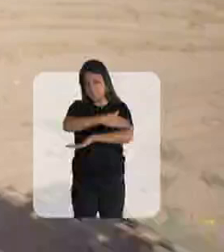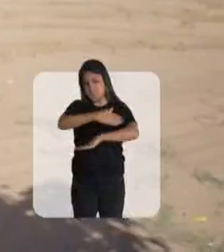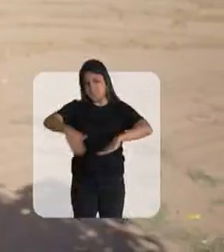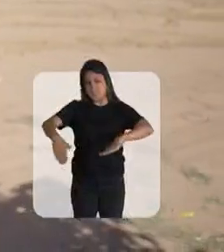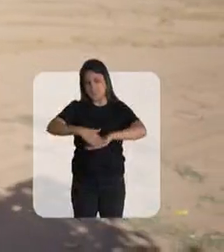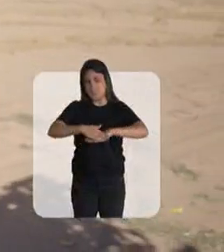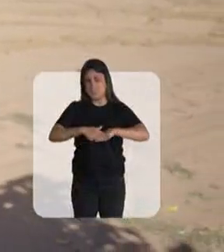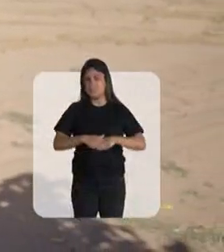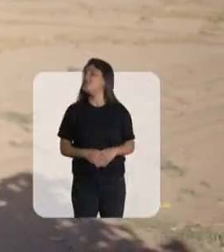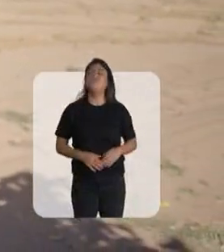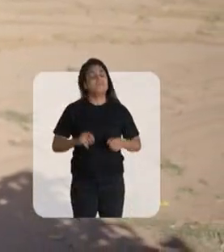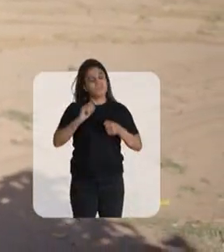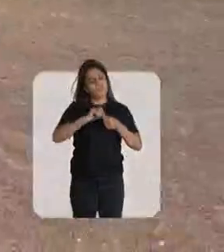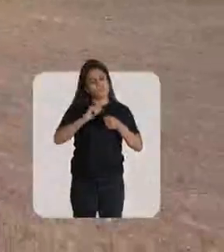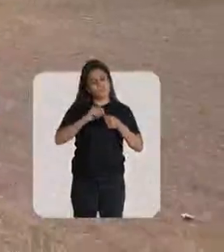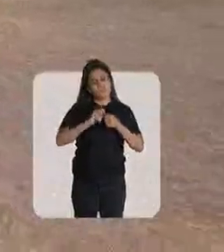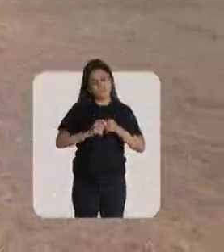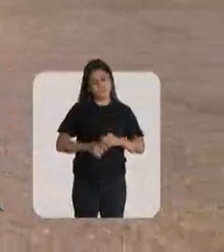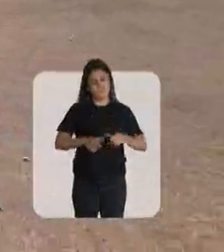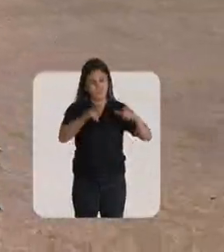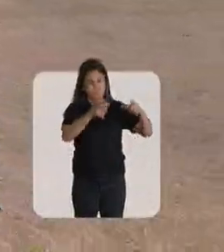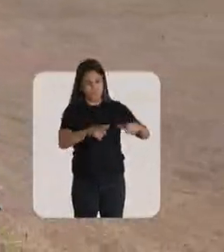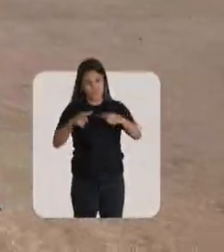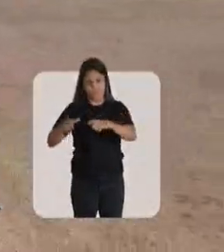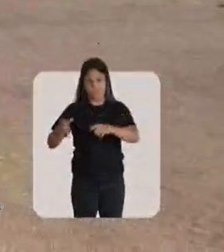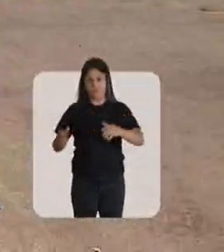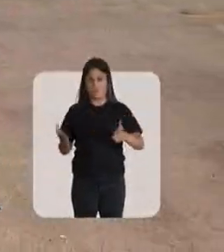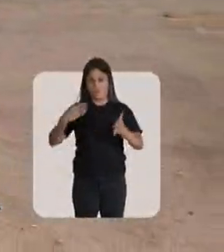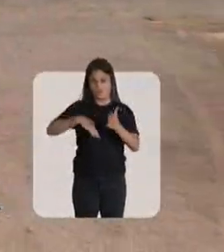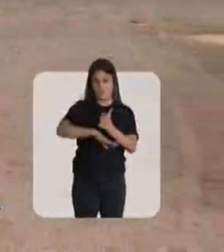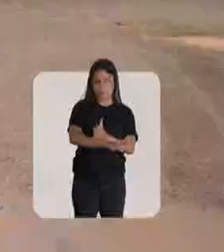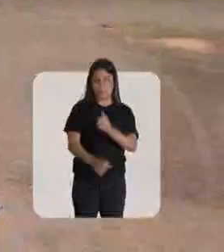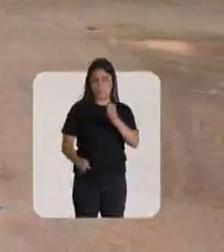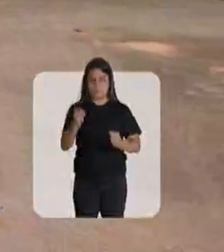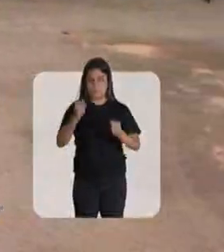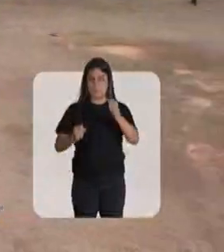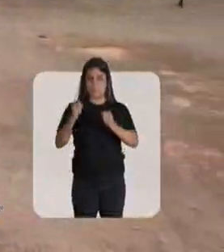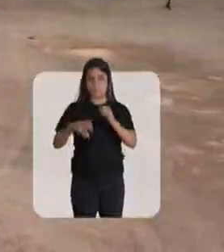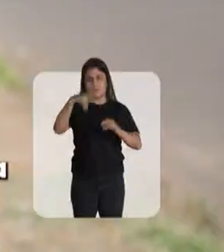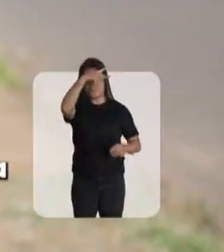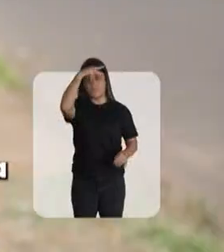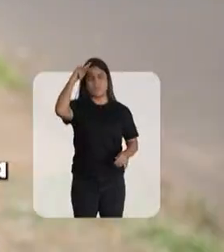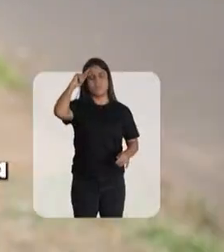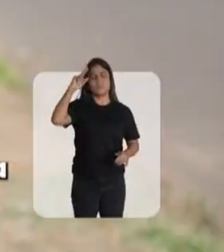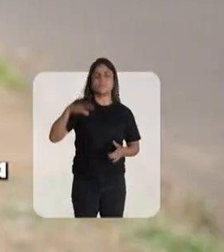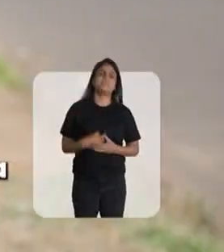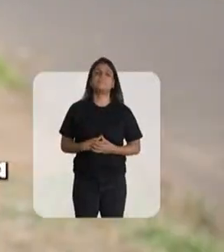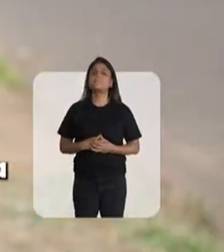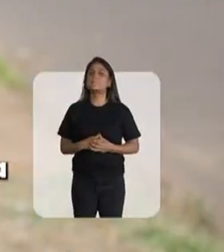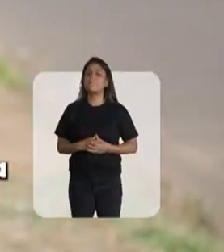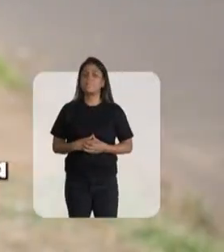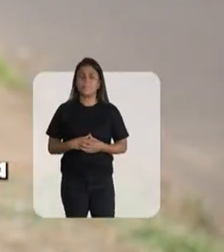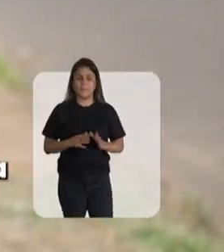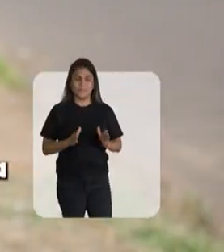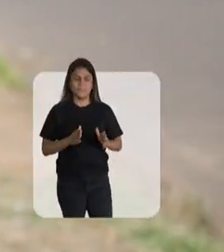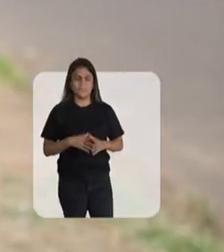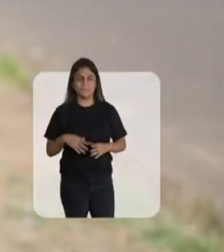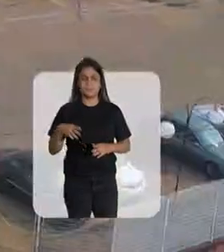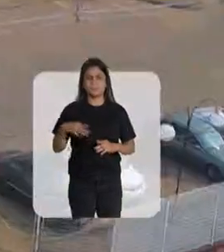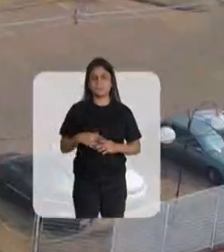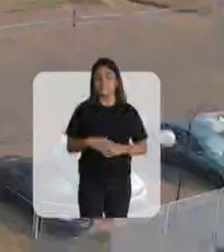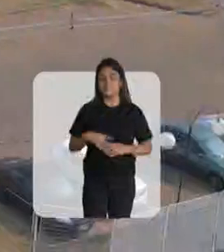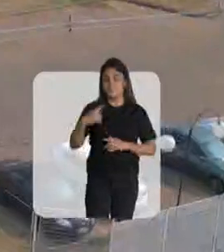e amplo vai ter local para estacionamento enfim vai beneficiar muito essa região e uma outra Conquista Borela aqui pra Zona